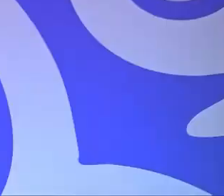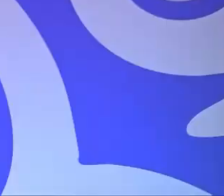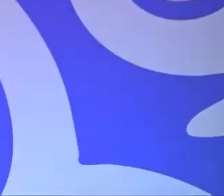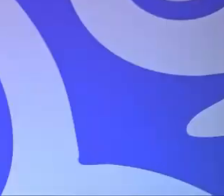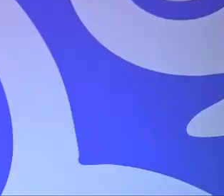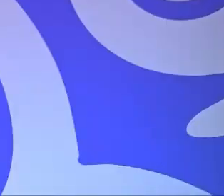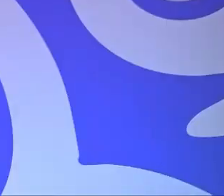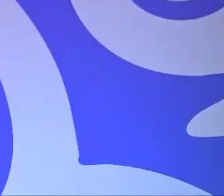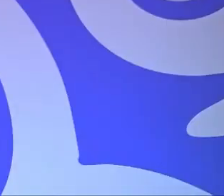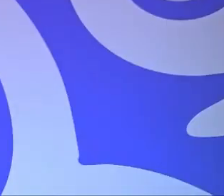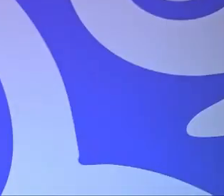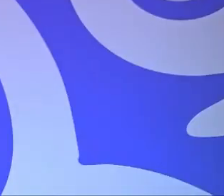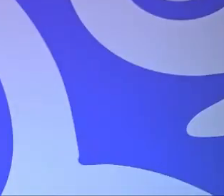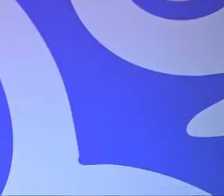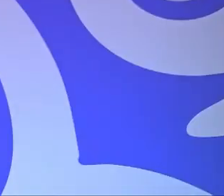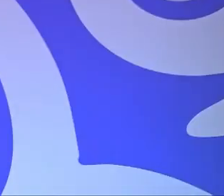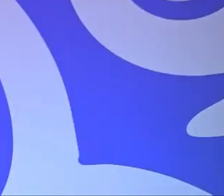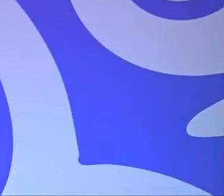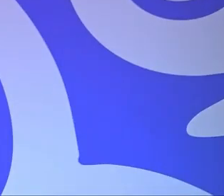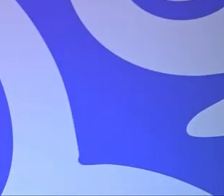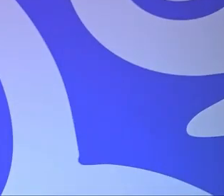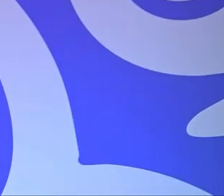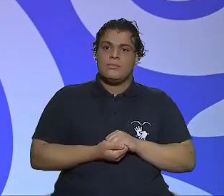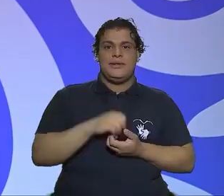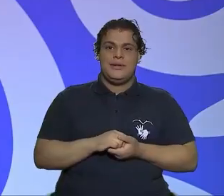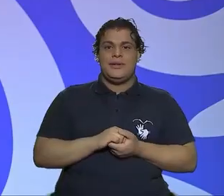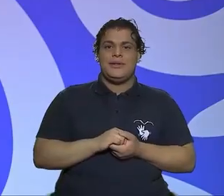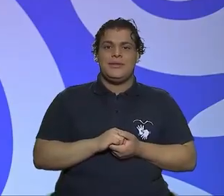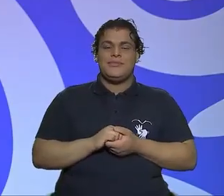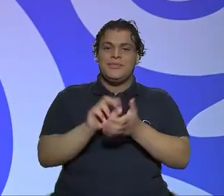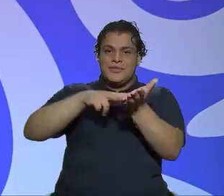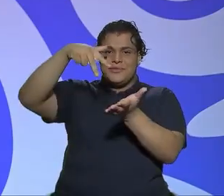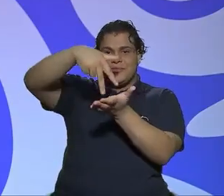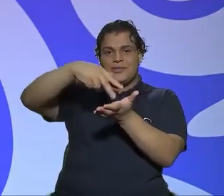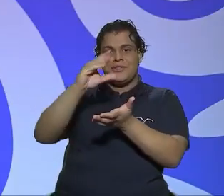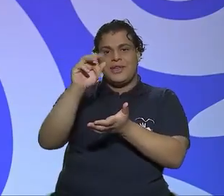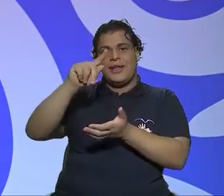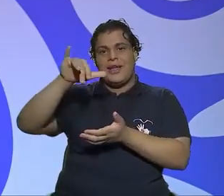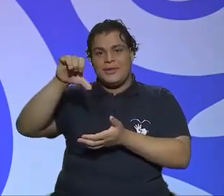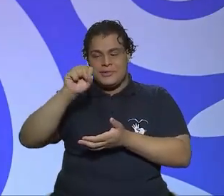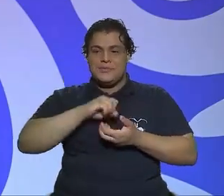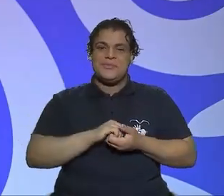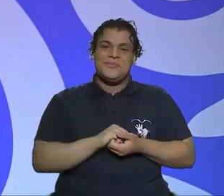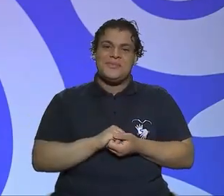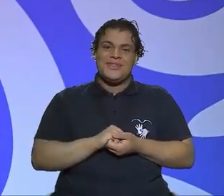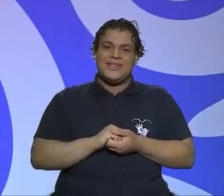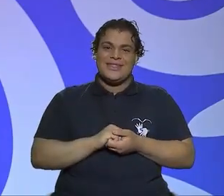Muito lindo. Carlos Vinícius está aqui. Cadê você? Levante-se.